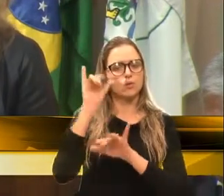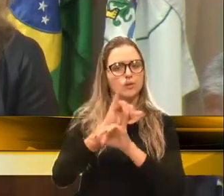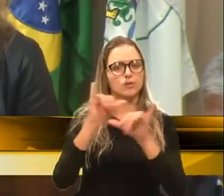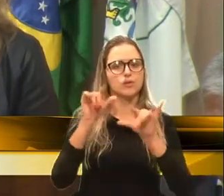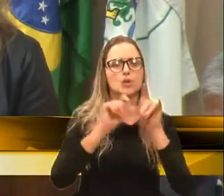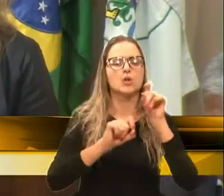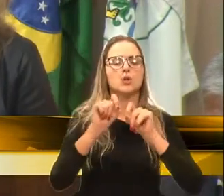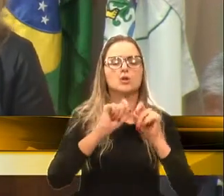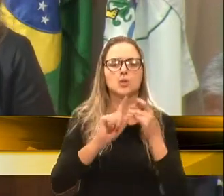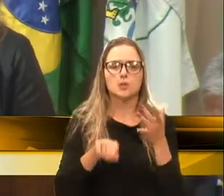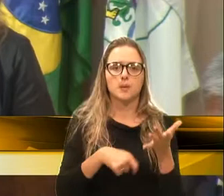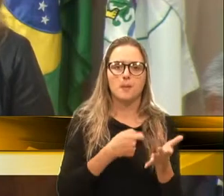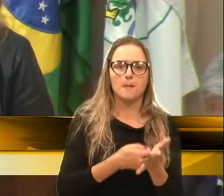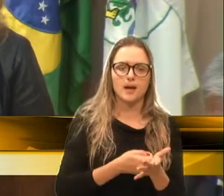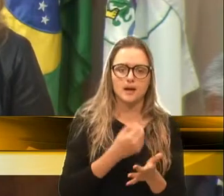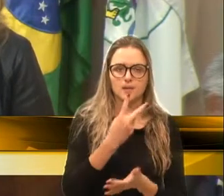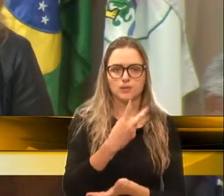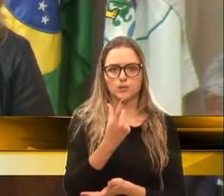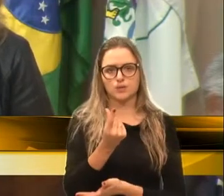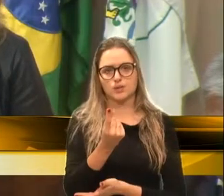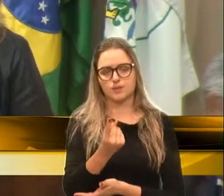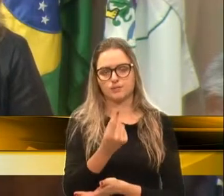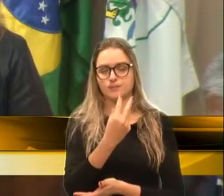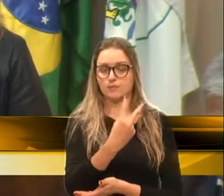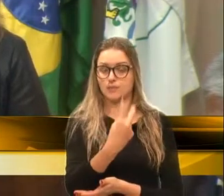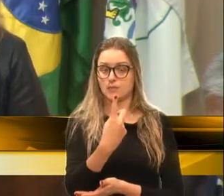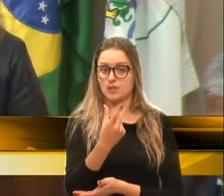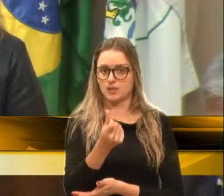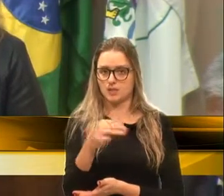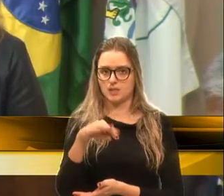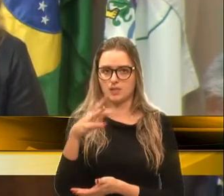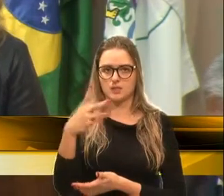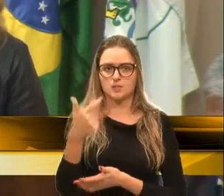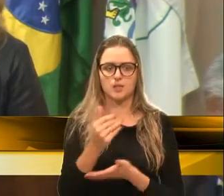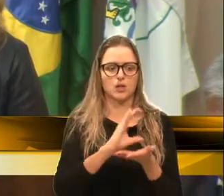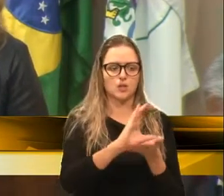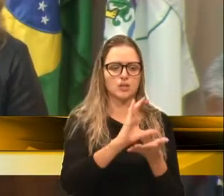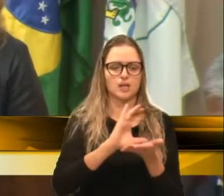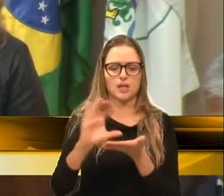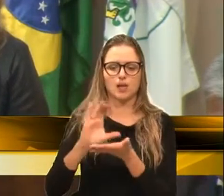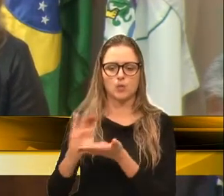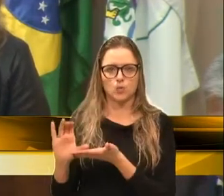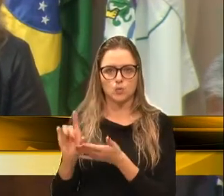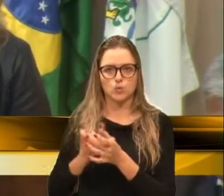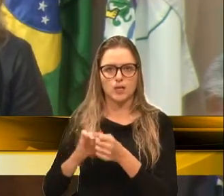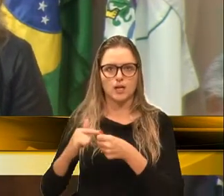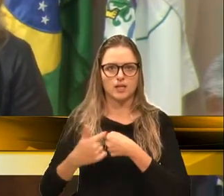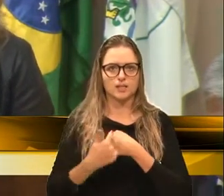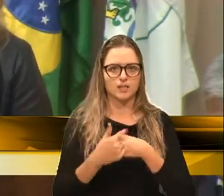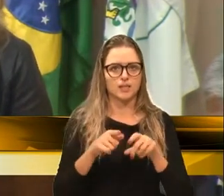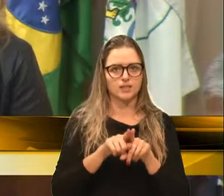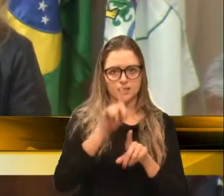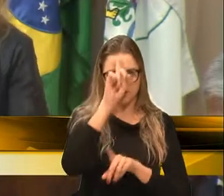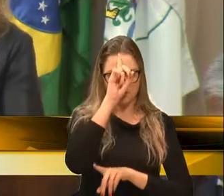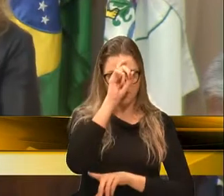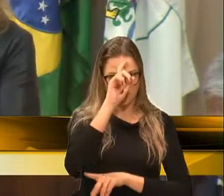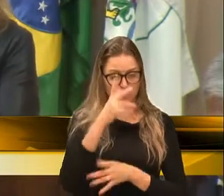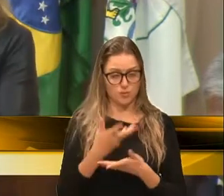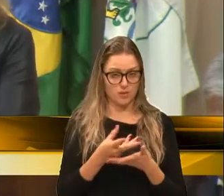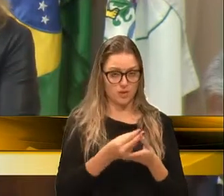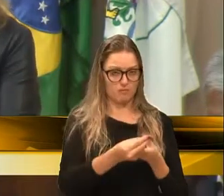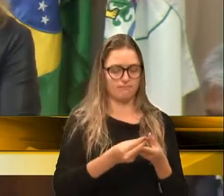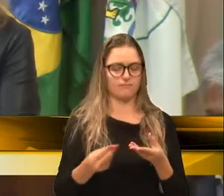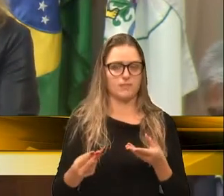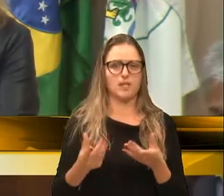ao pagamento de 216 milhões aos municípios e aos hospitais. Procurei me inteirar do